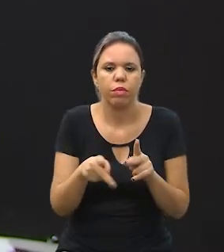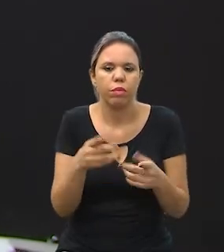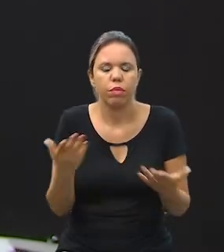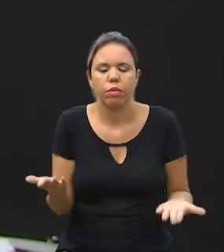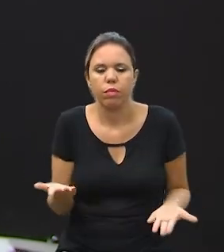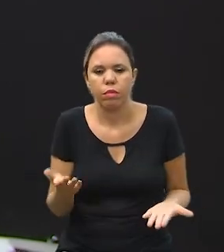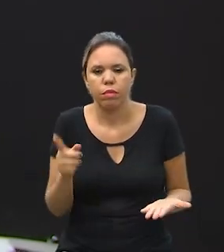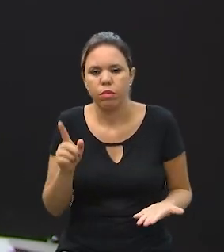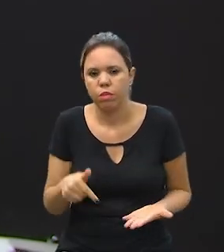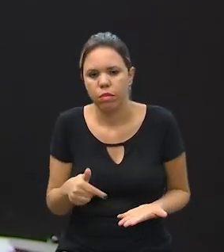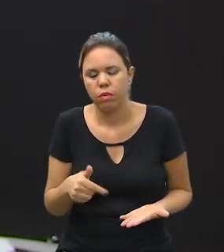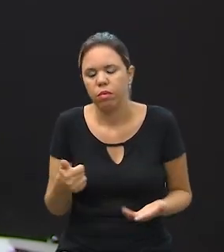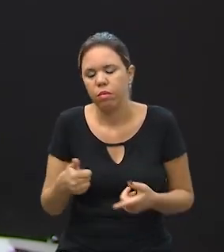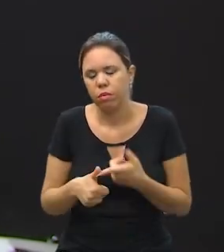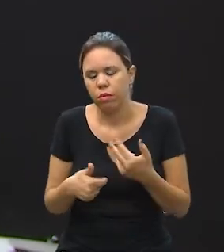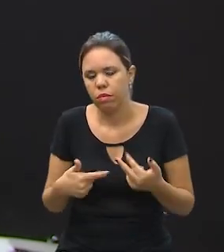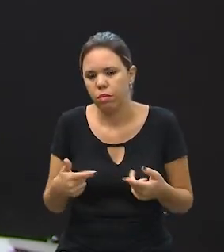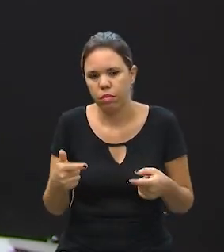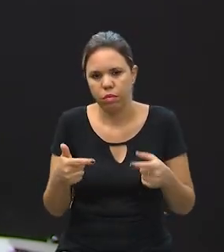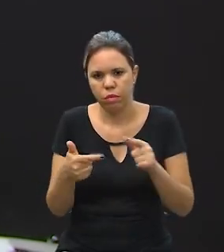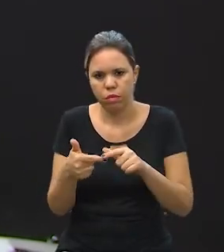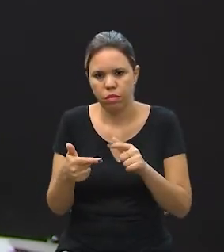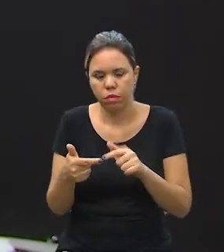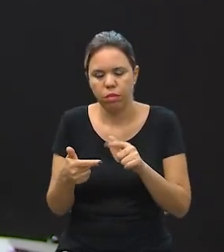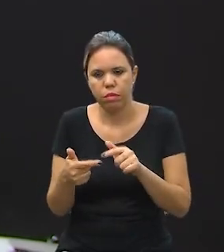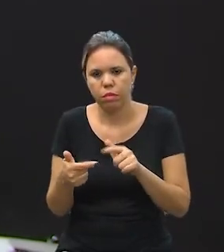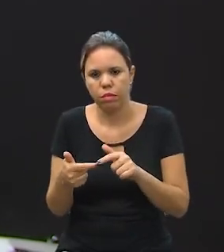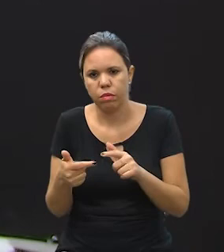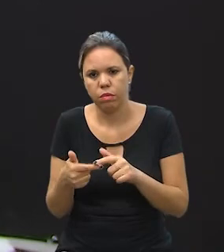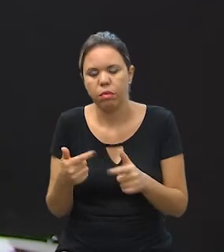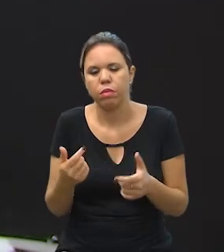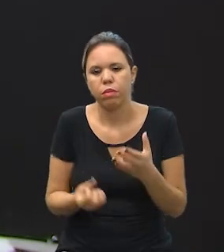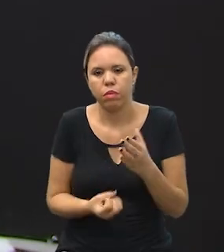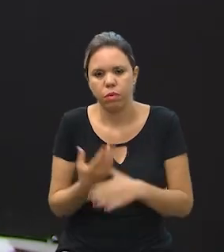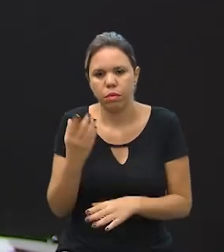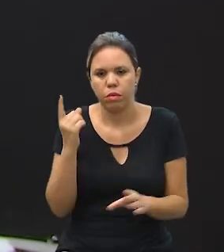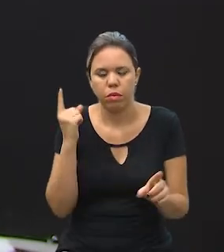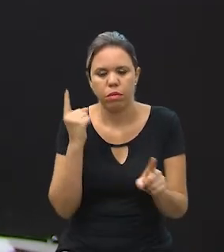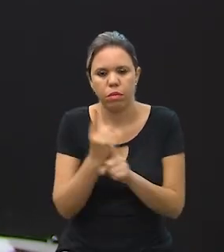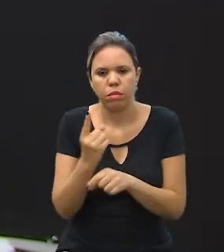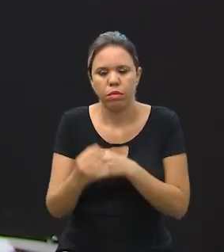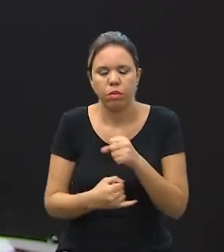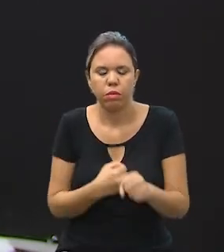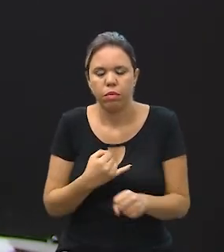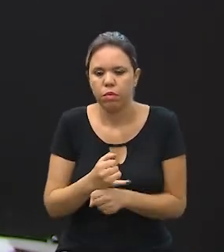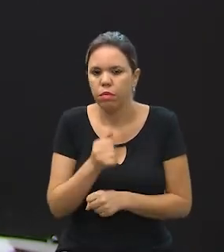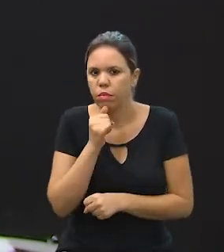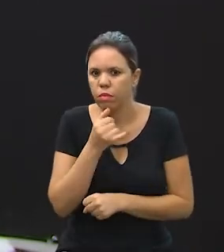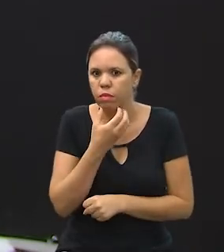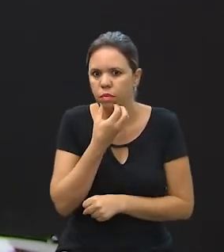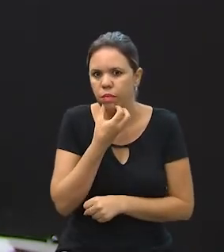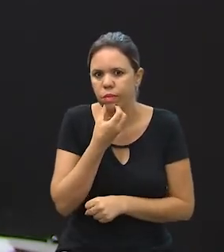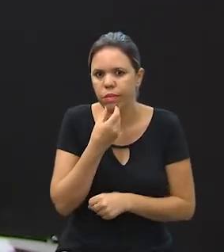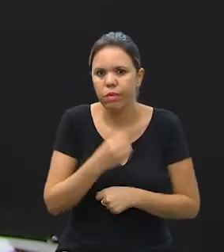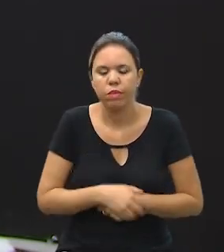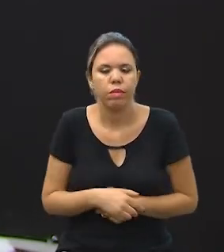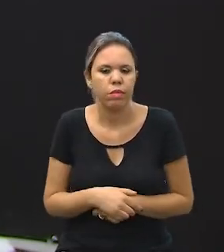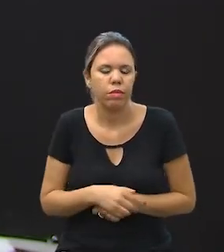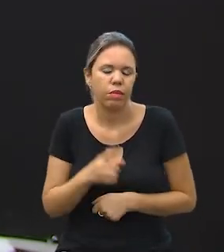Essa é uma primeira questão. A segunda questão recorrente, a gente já encontra isso na plataforma, é